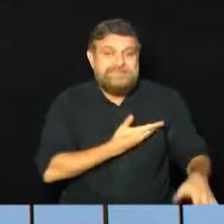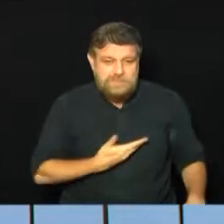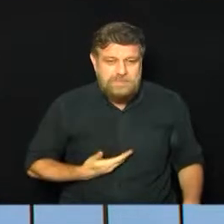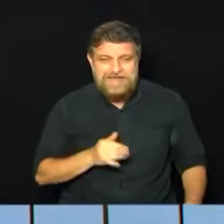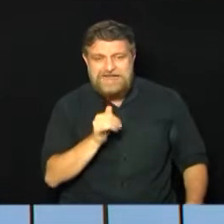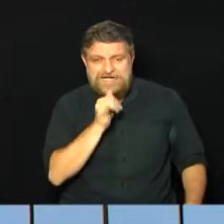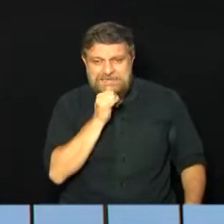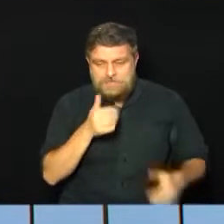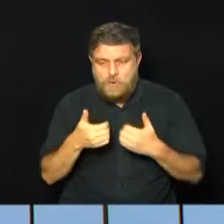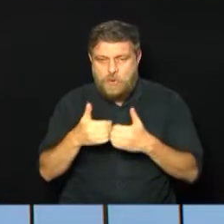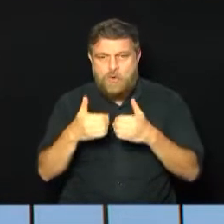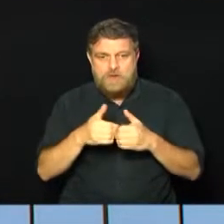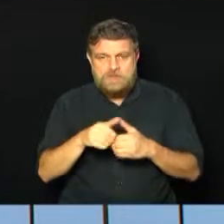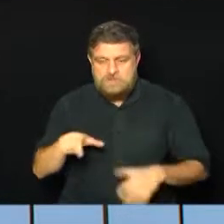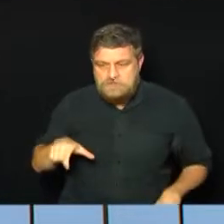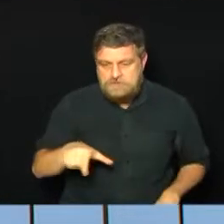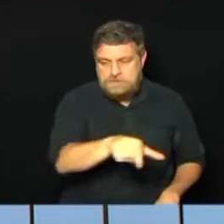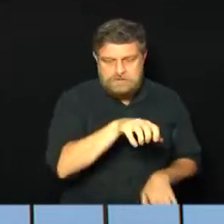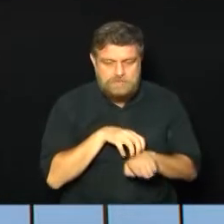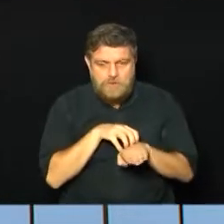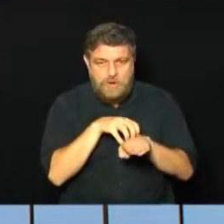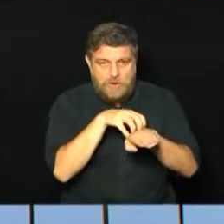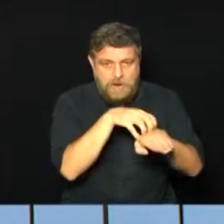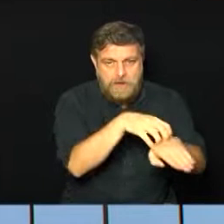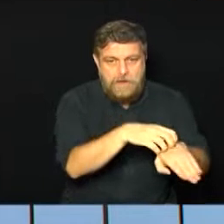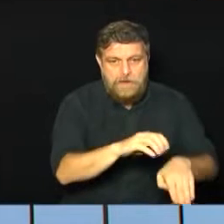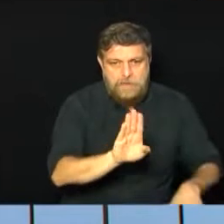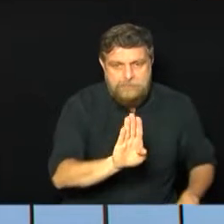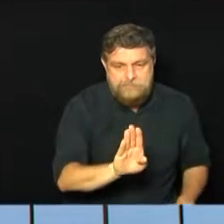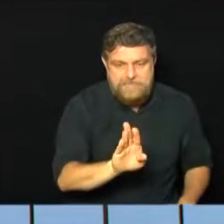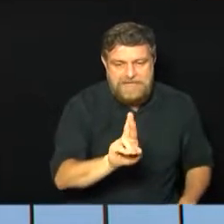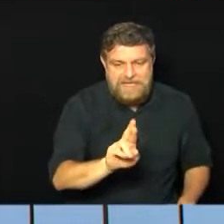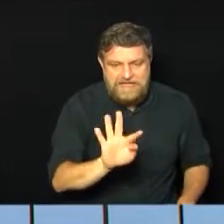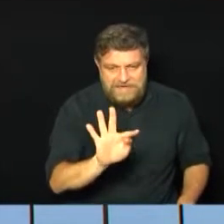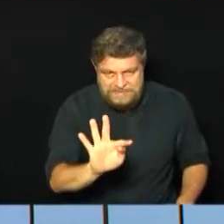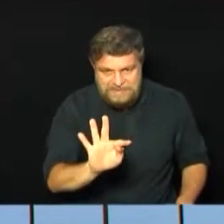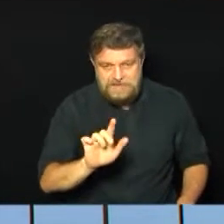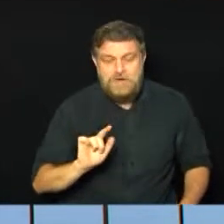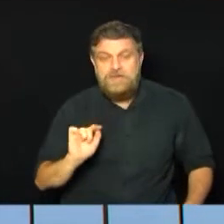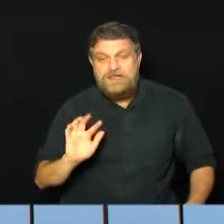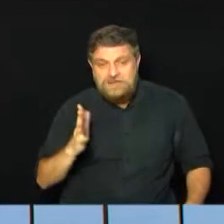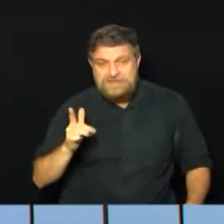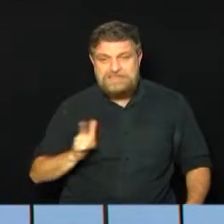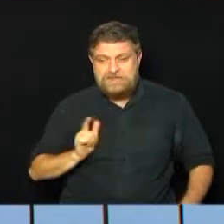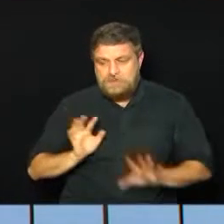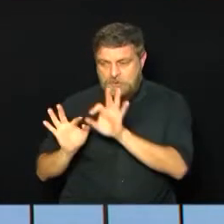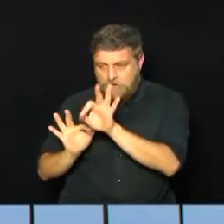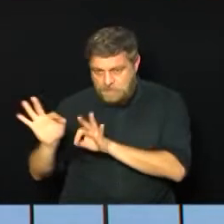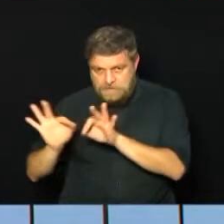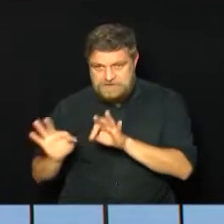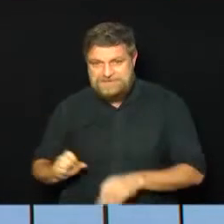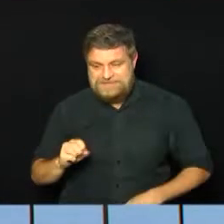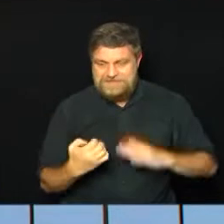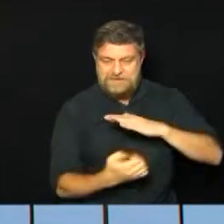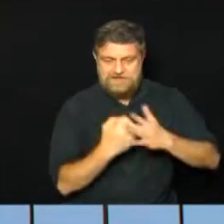que se prolongou, estamos com atraso nas obras, aí existem os aditivos, né? Então, com esse projeto, uma vez